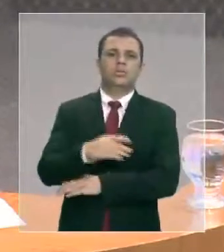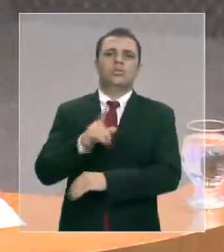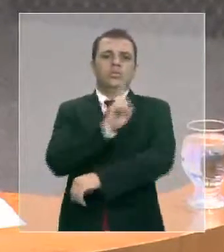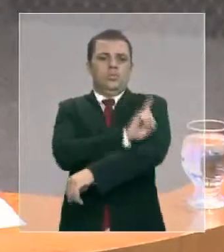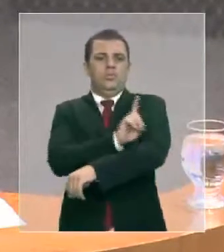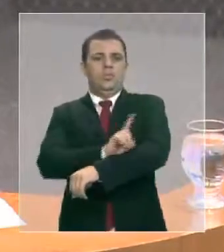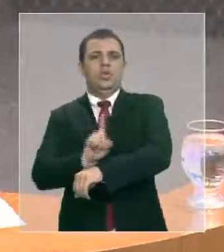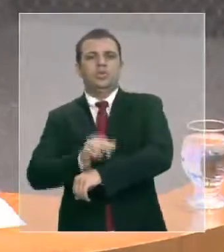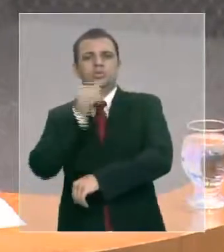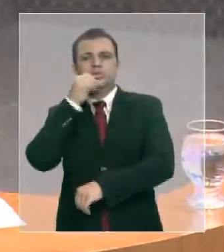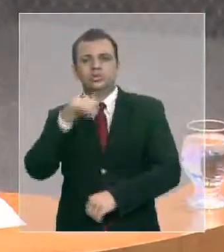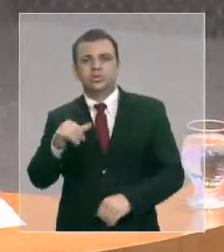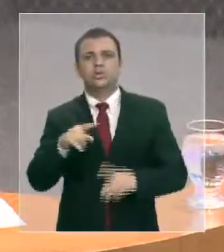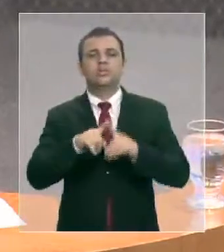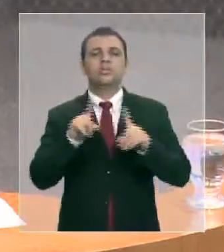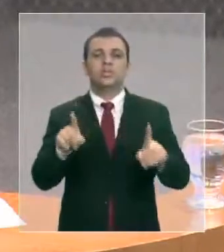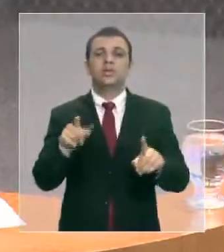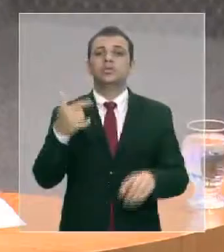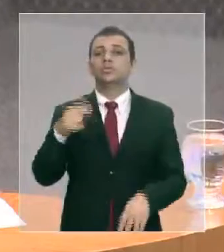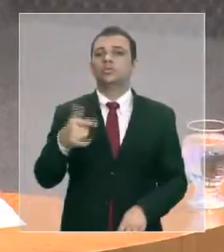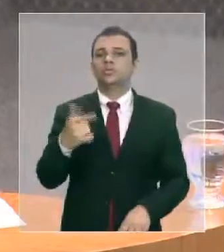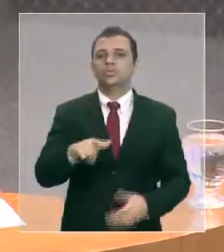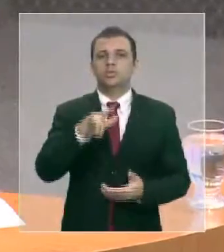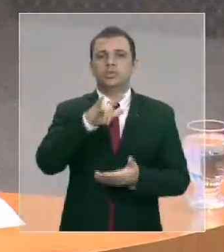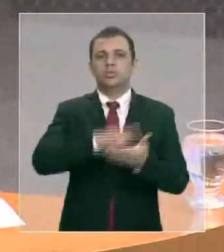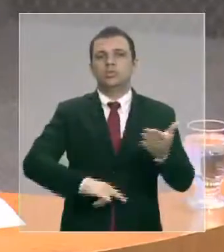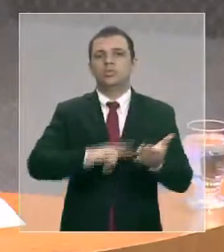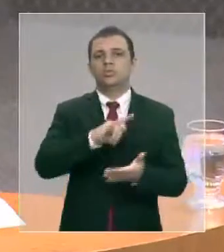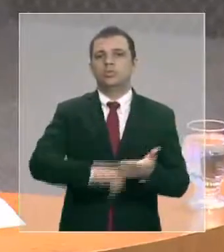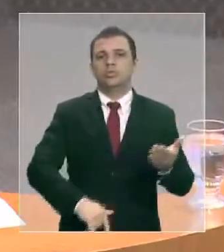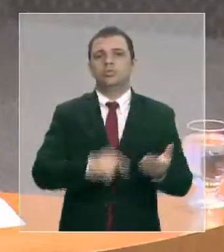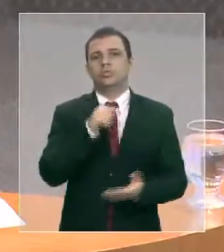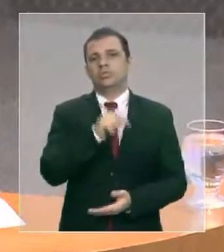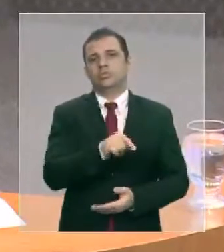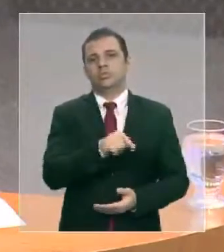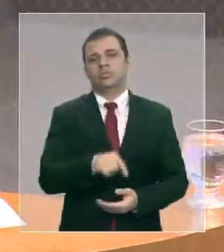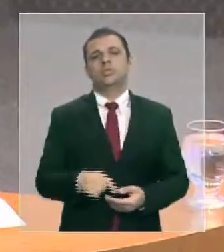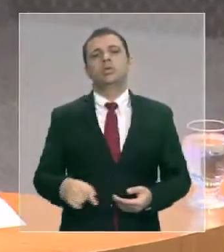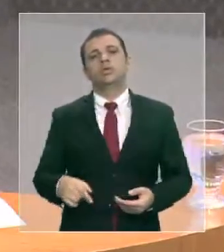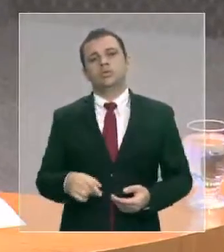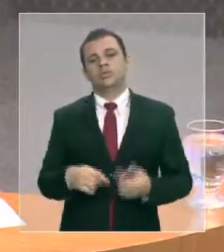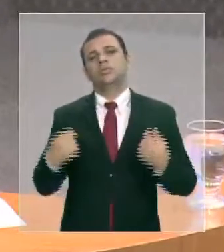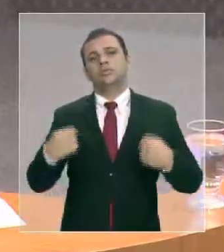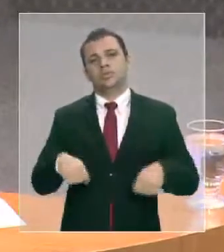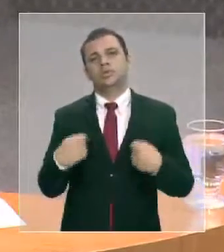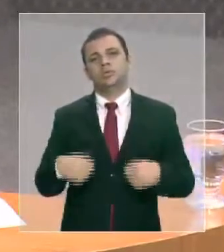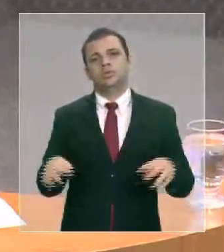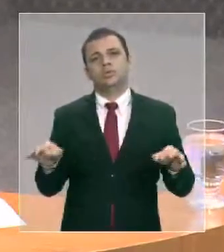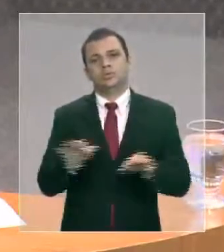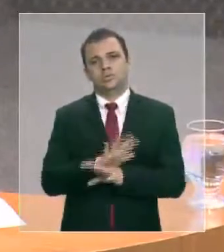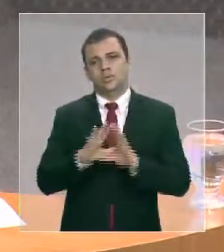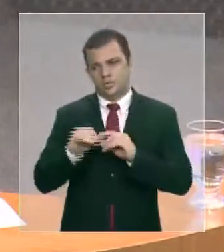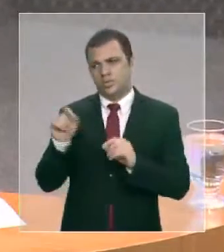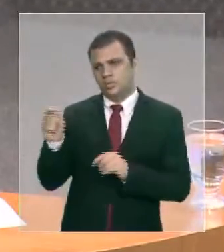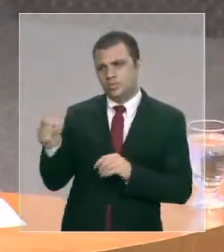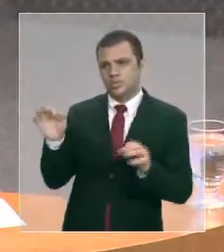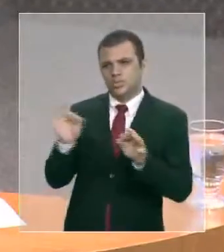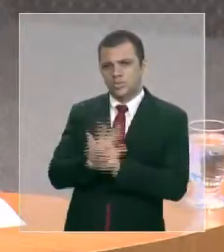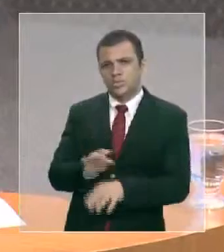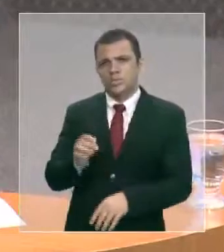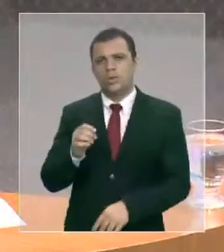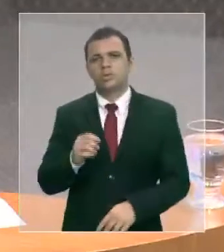infraestrutura, e infelizmente não tem a titularização da área. E é algo que vai ser resolvido, senhor presidente, só para concluir, é algo que vai ser